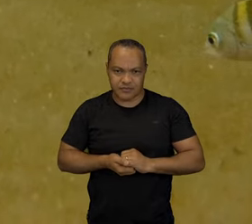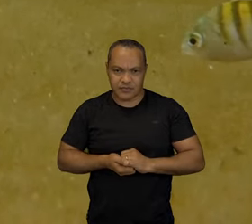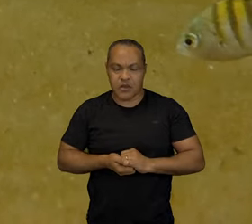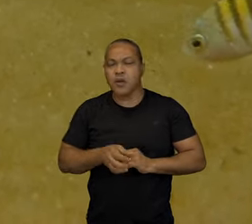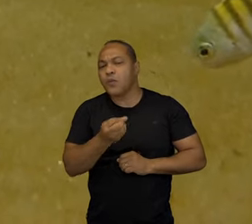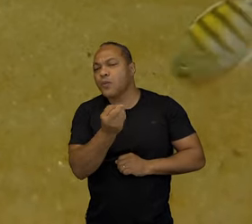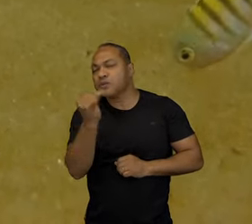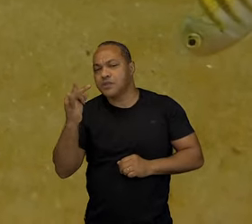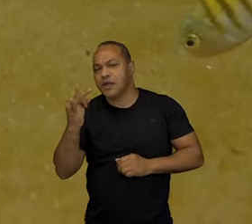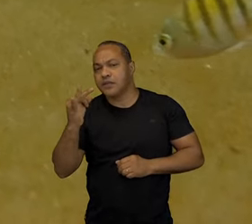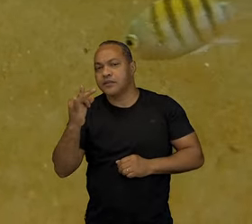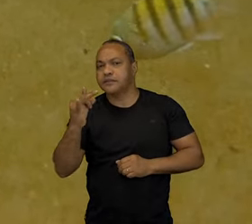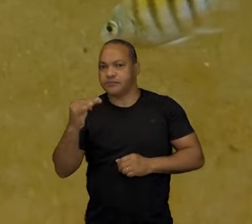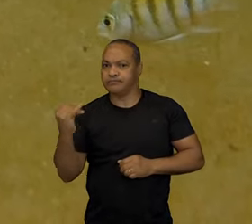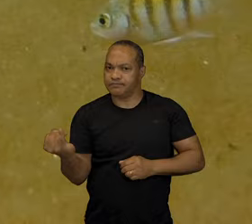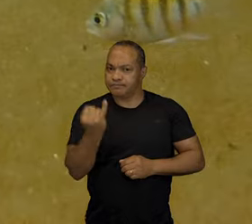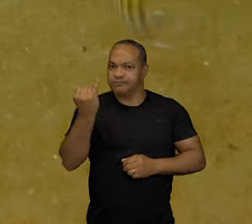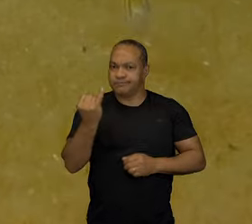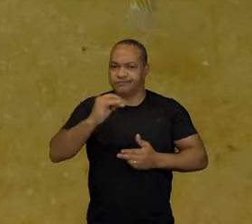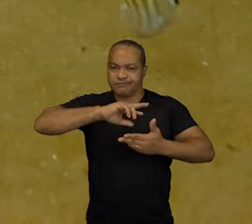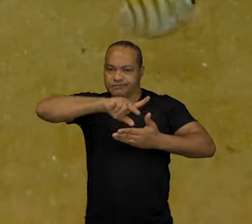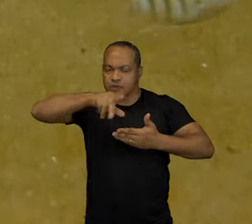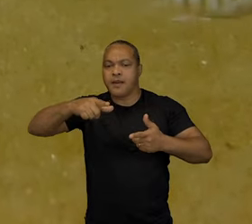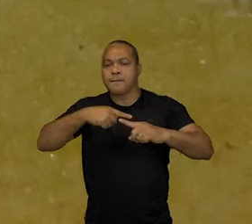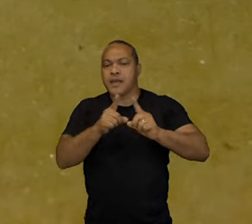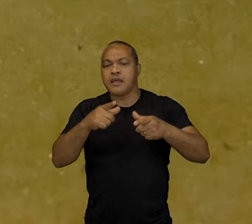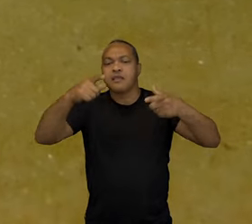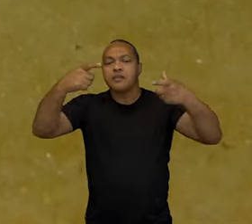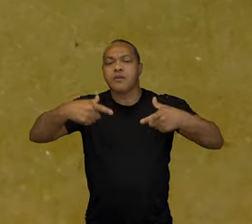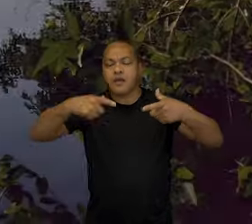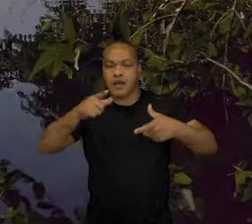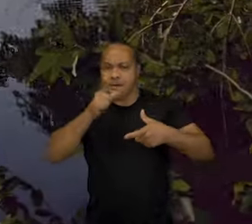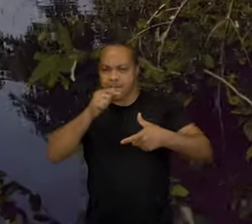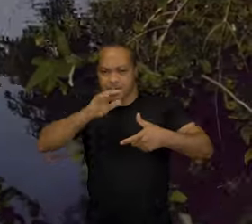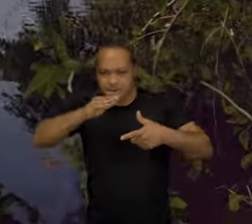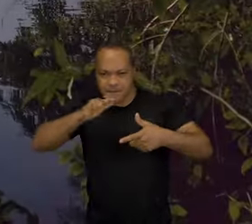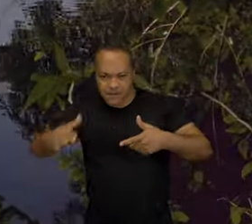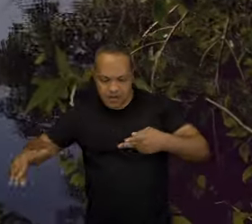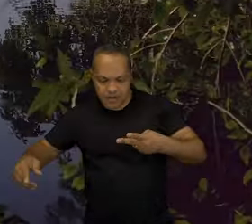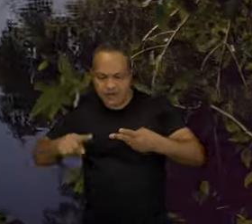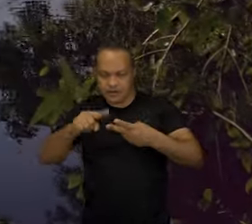Uma porção considerável dessa diversidade é encontrada nos mares e nos oceanos.